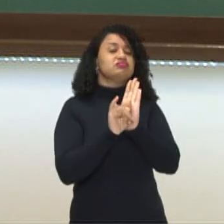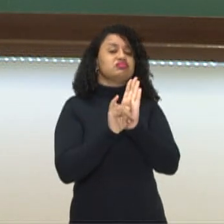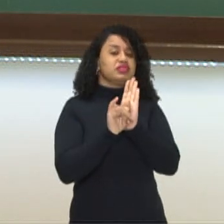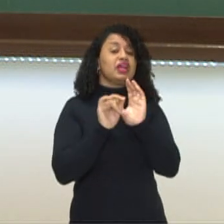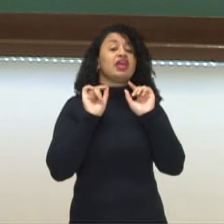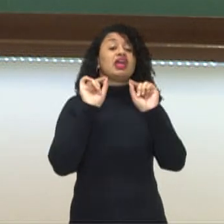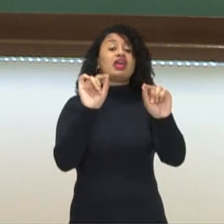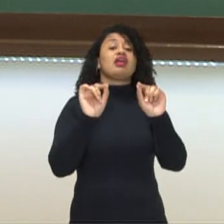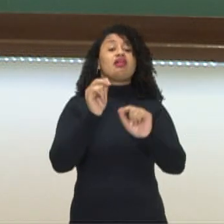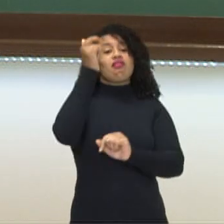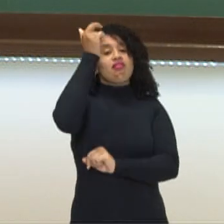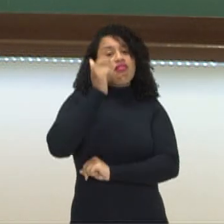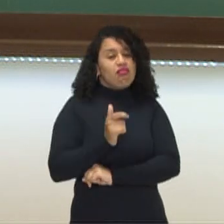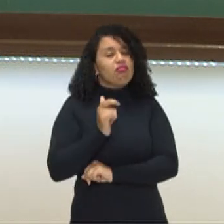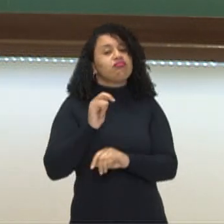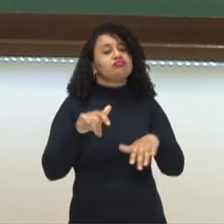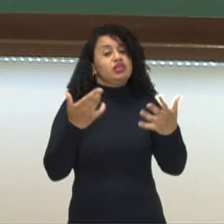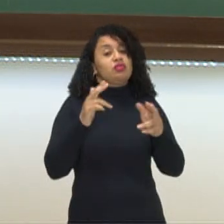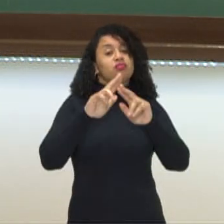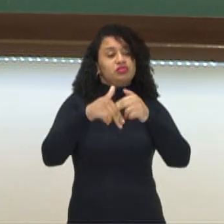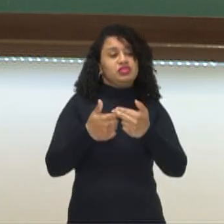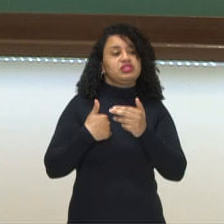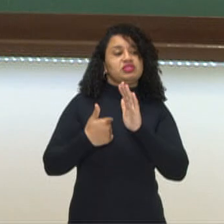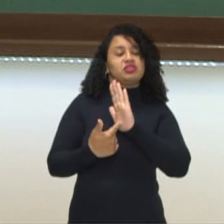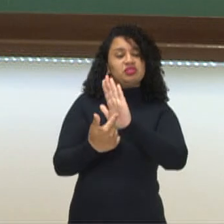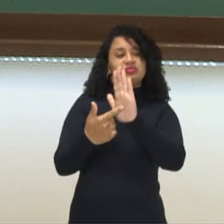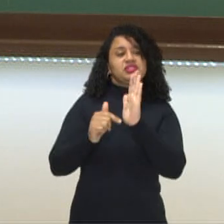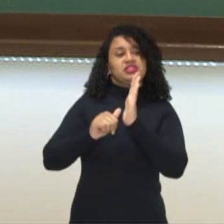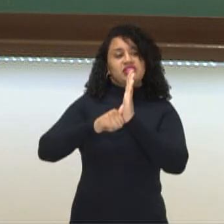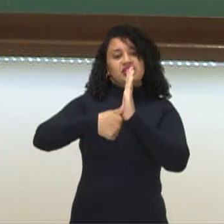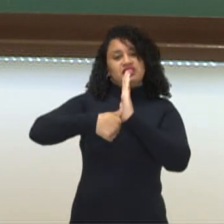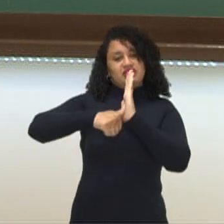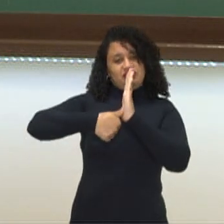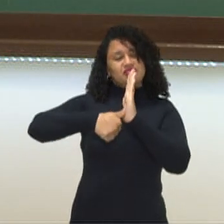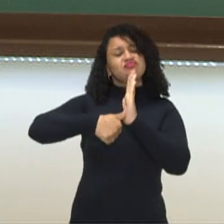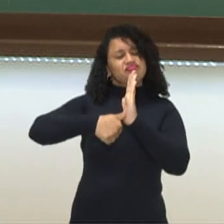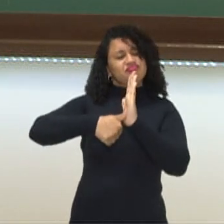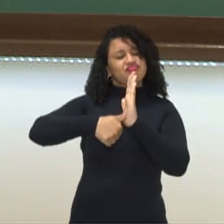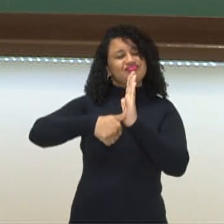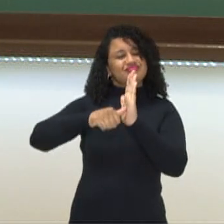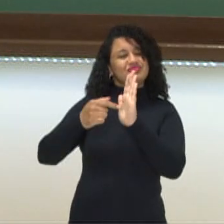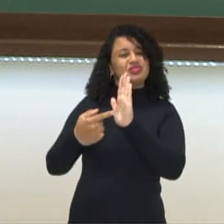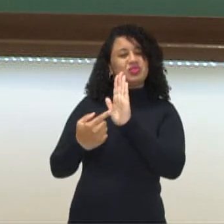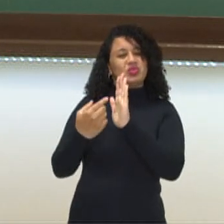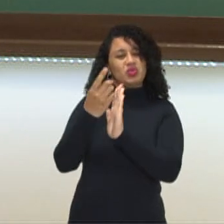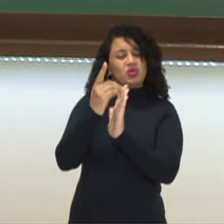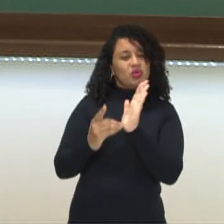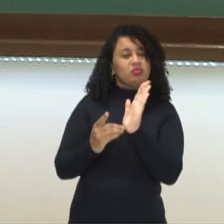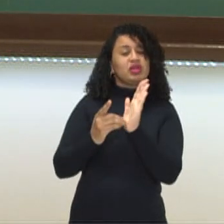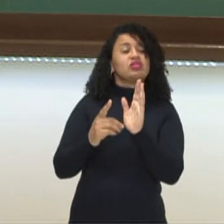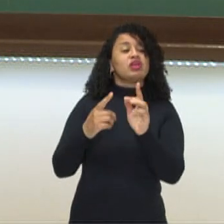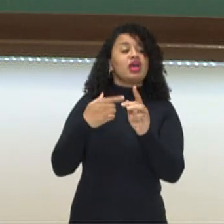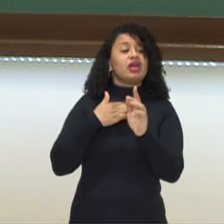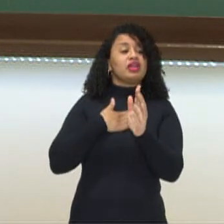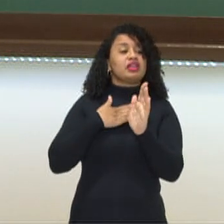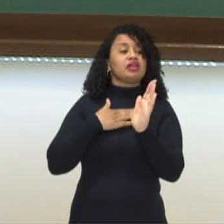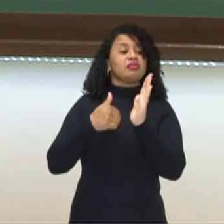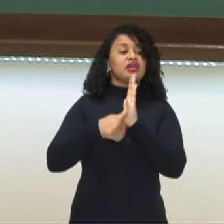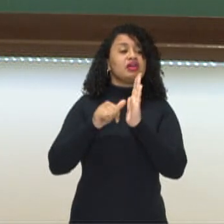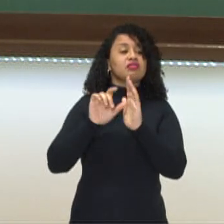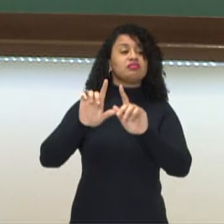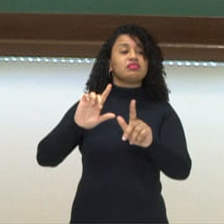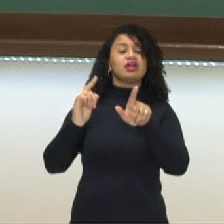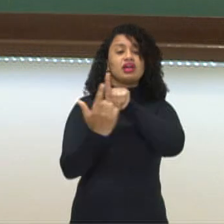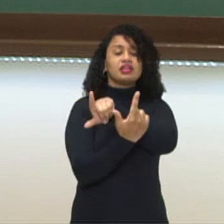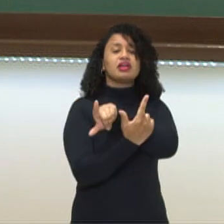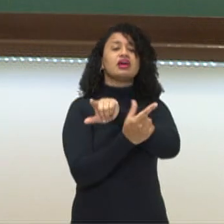quem nós somos. Então, até por isso, a prof trouxe a identidade e na identidade da professora, eu coloquei aqui